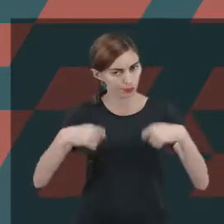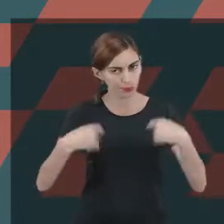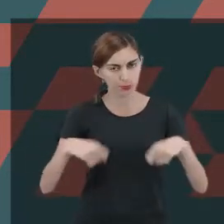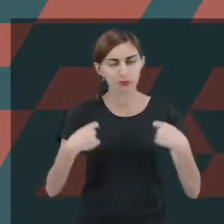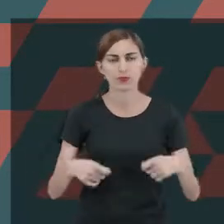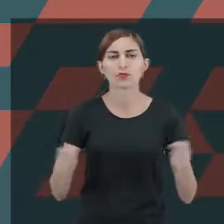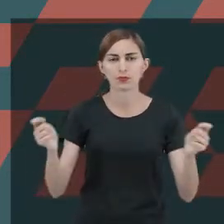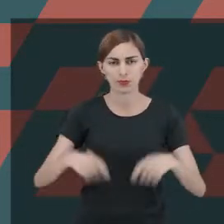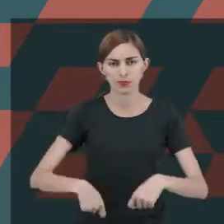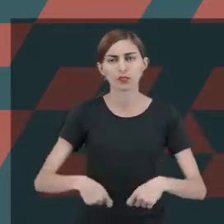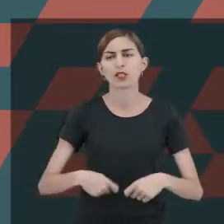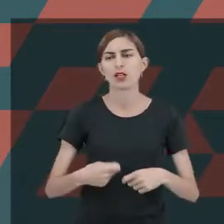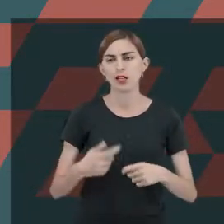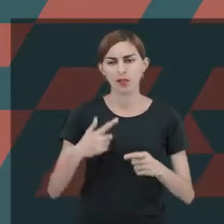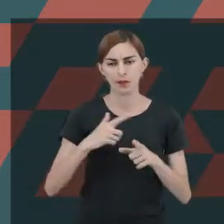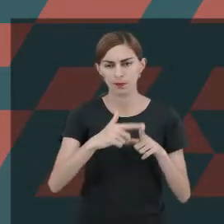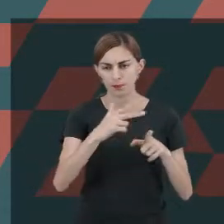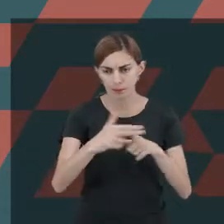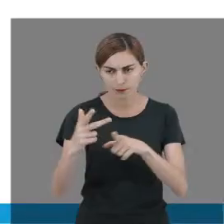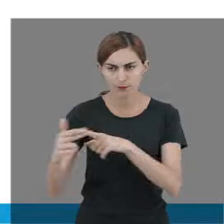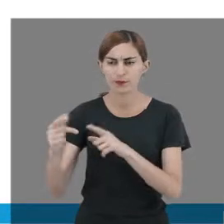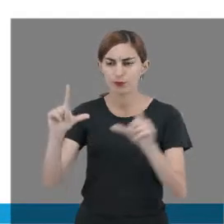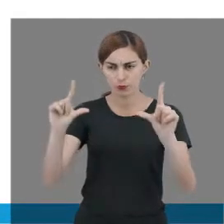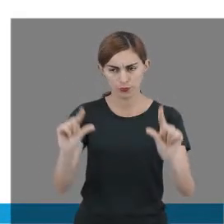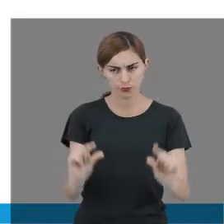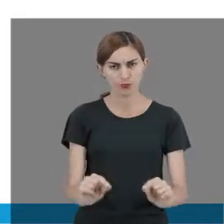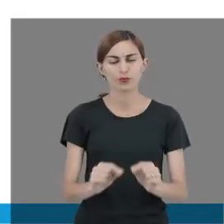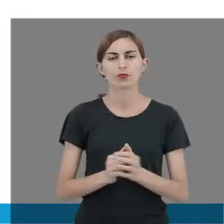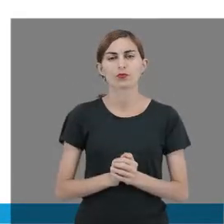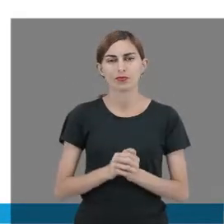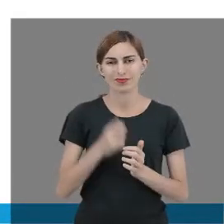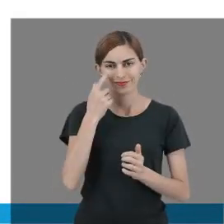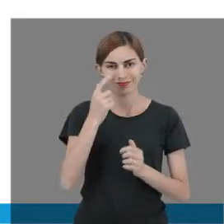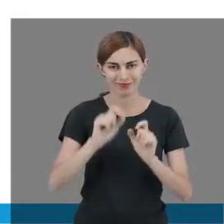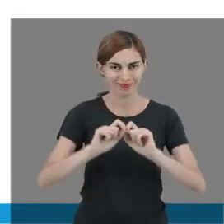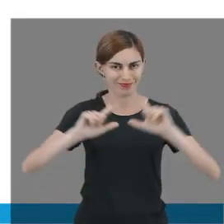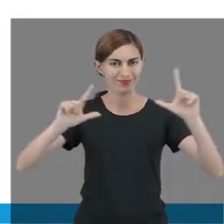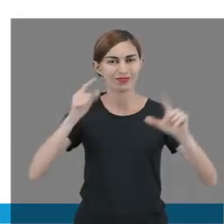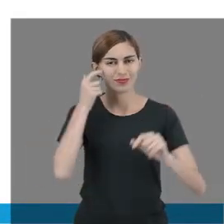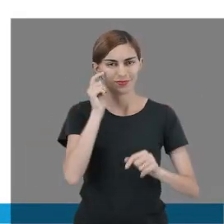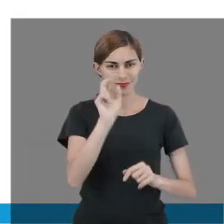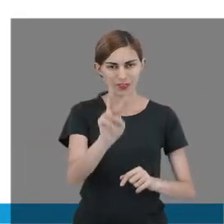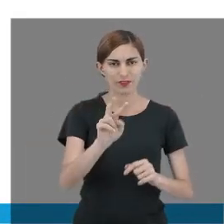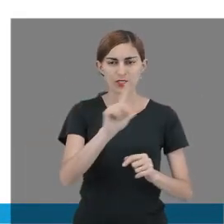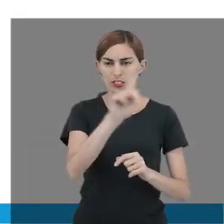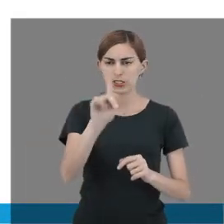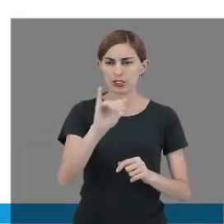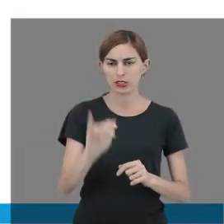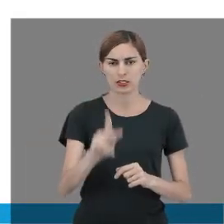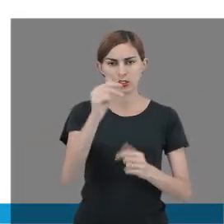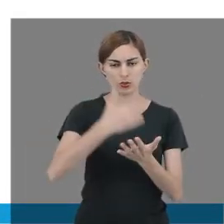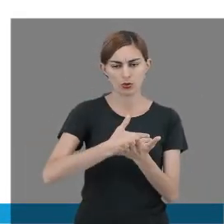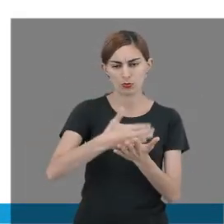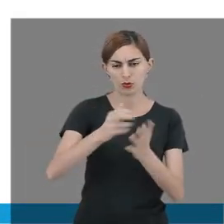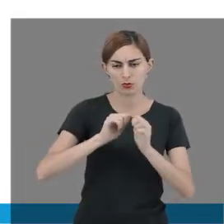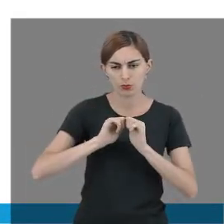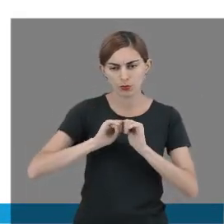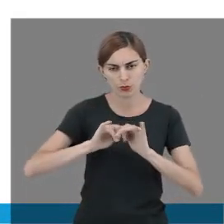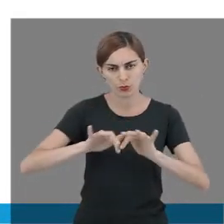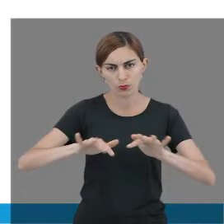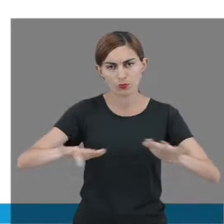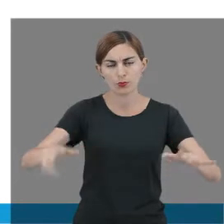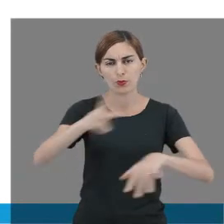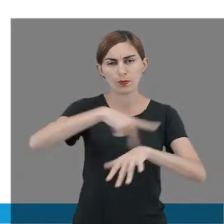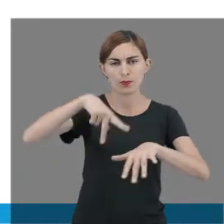poder ter uma resolução melhor, né? Aí a gente consegue ver, e aí o Zika começou a se espalhar pelos